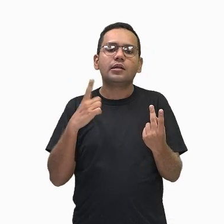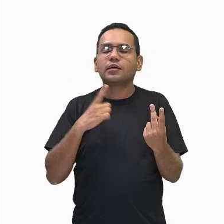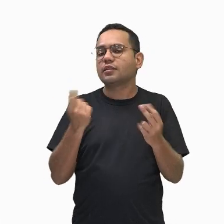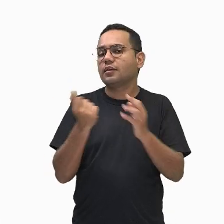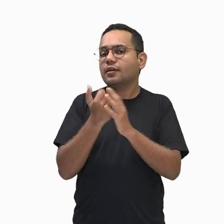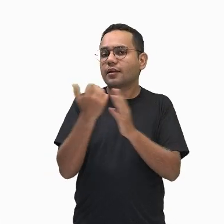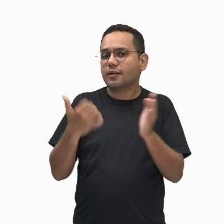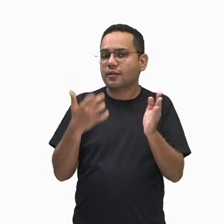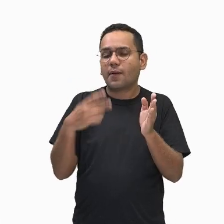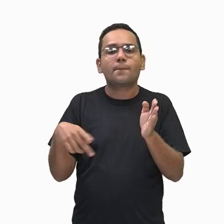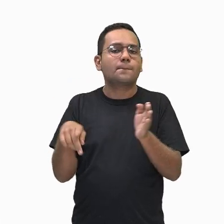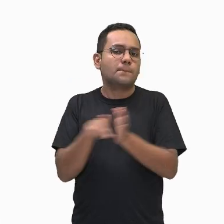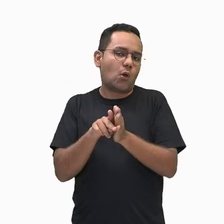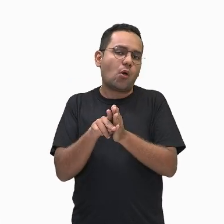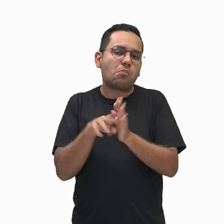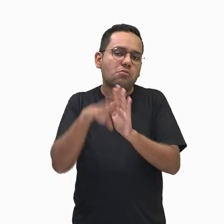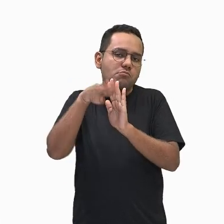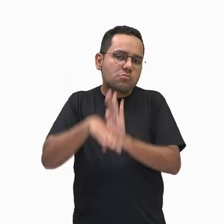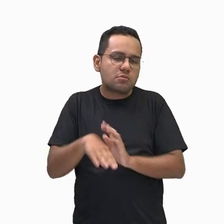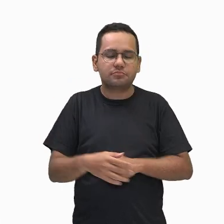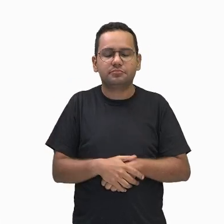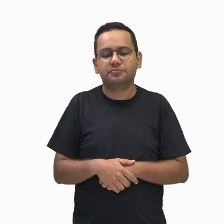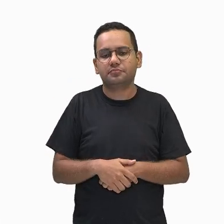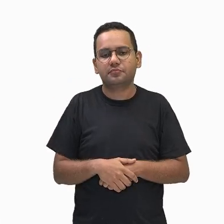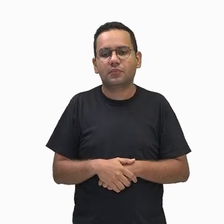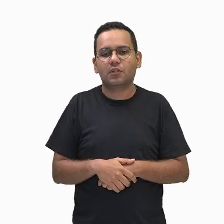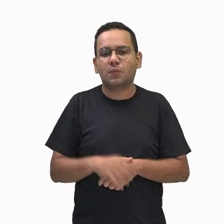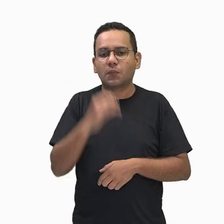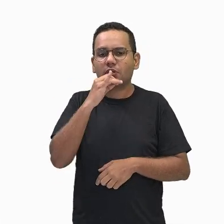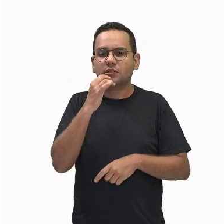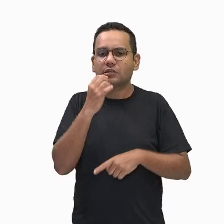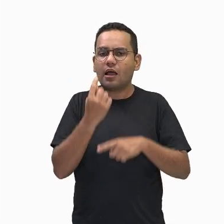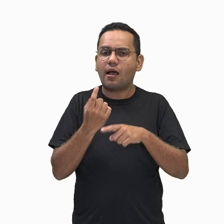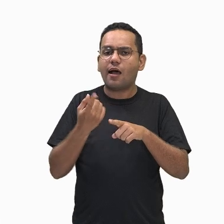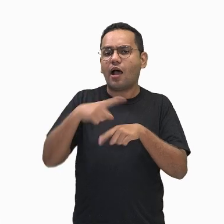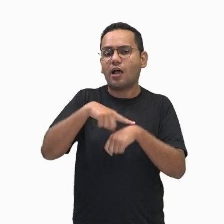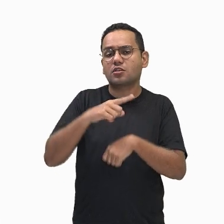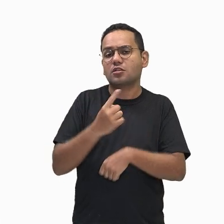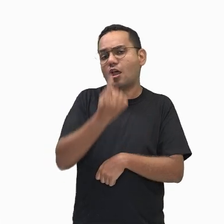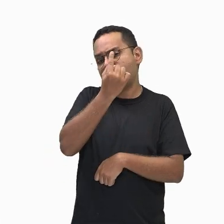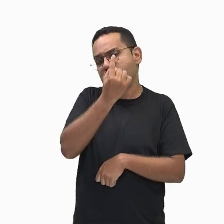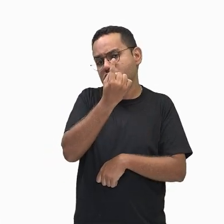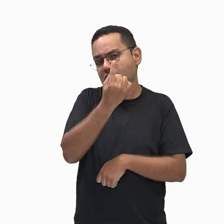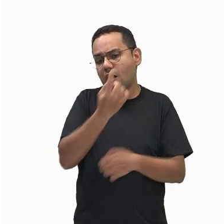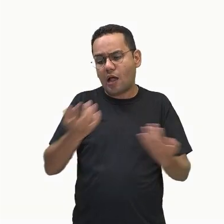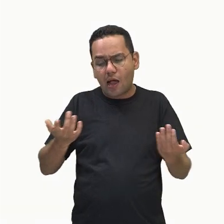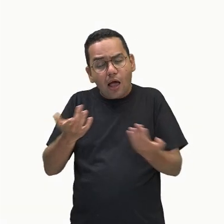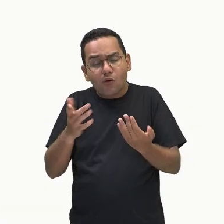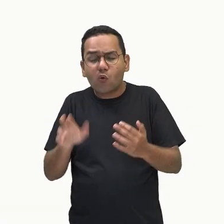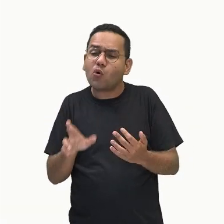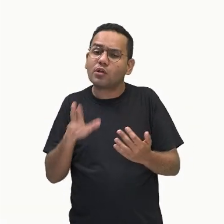definidas. A gente não tem mais agora somente um elemento químico formando o